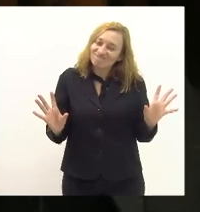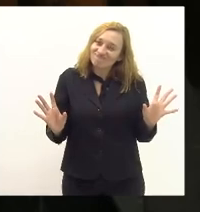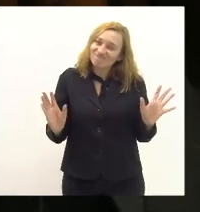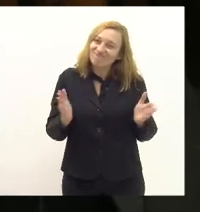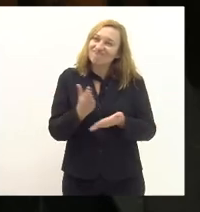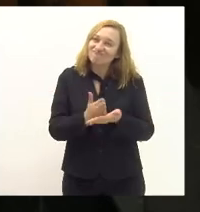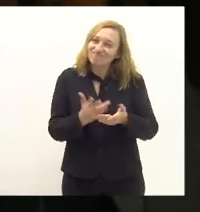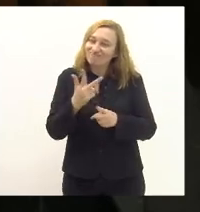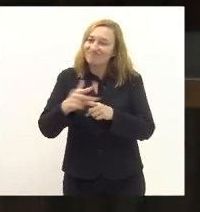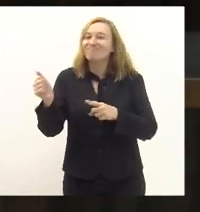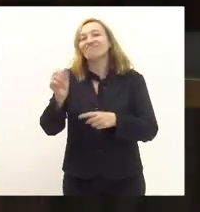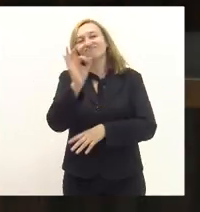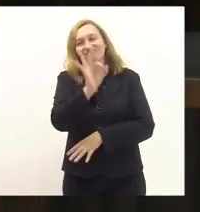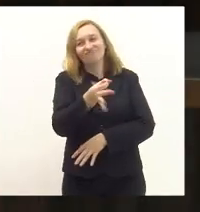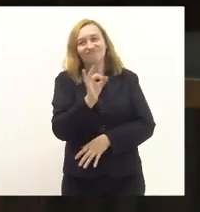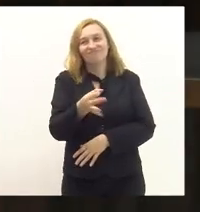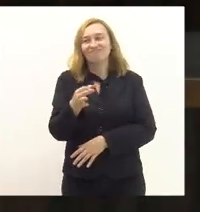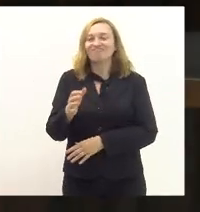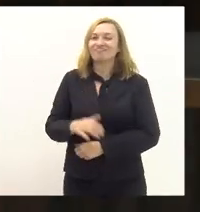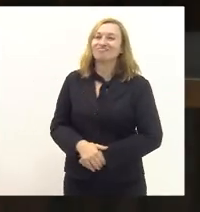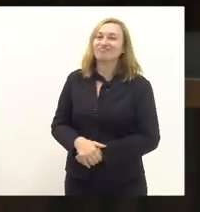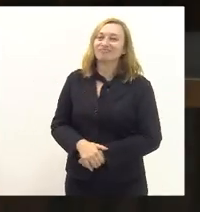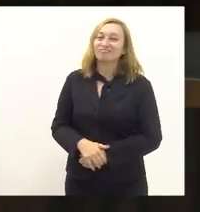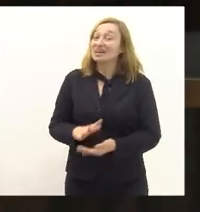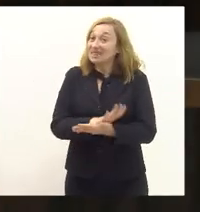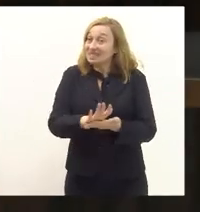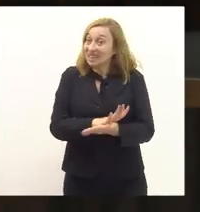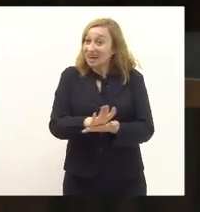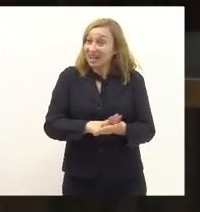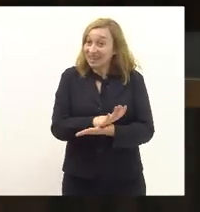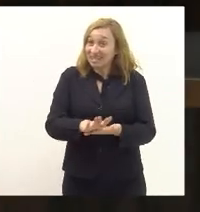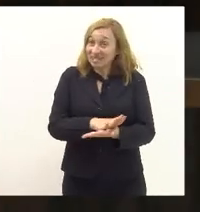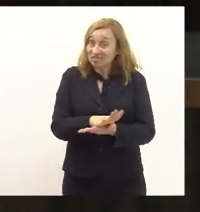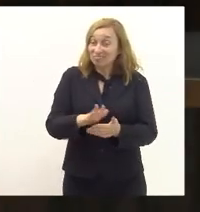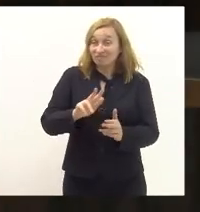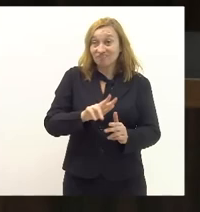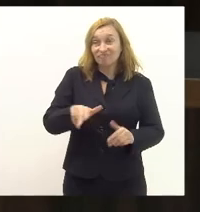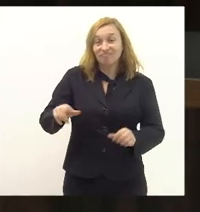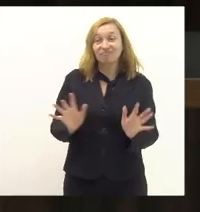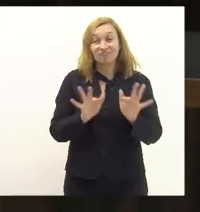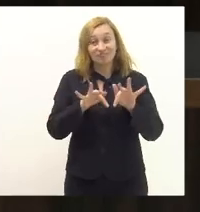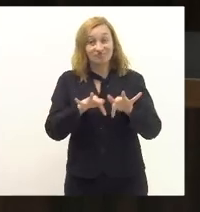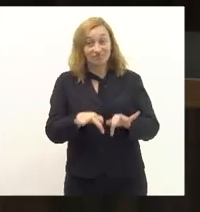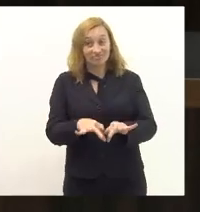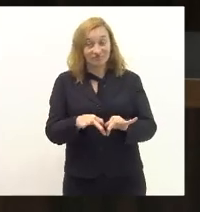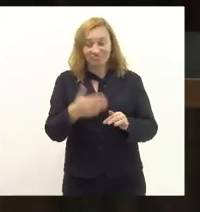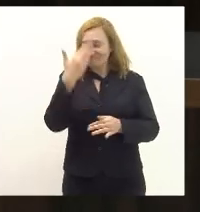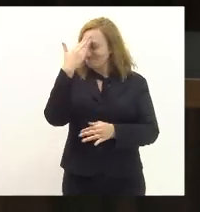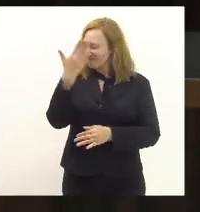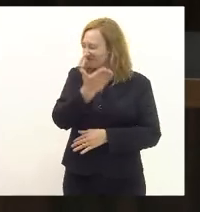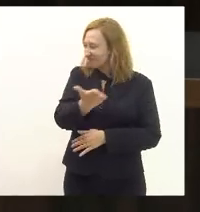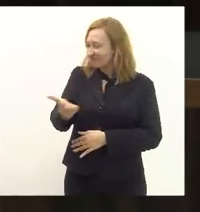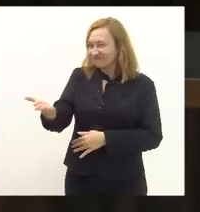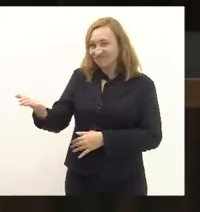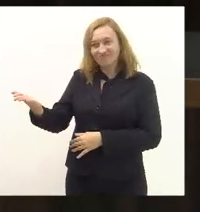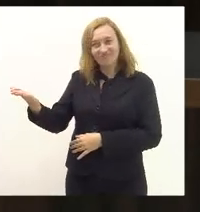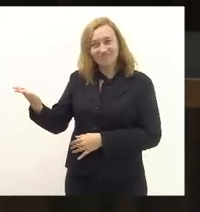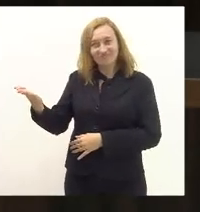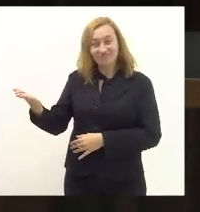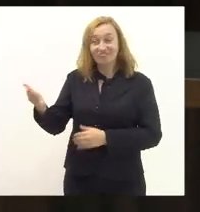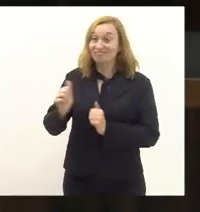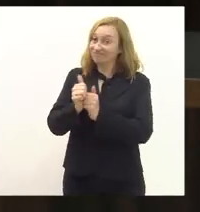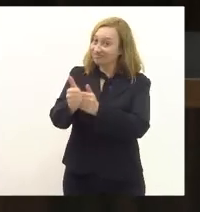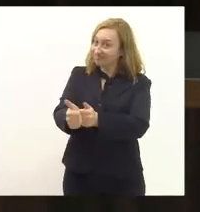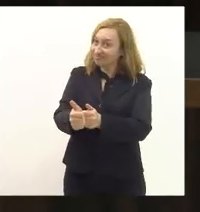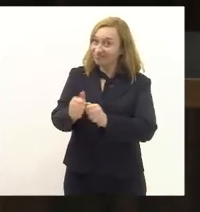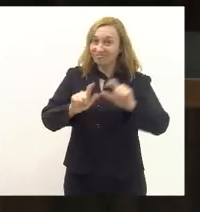divide as vitórias, pode ter Sem certeza. Sem dúvida nisso. Nada mais havendo a tratar no expediente final, agradeço a todas e todos que nos